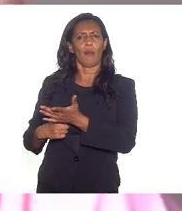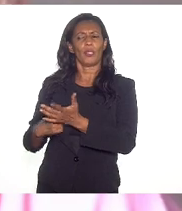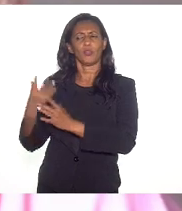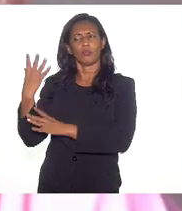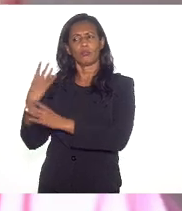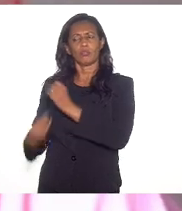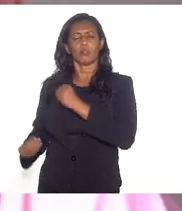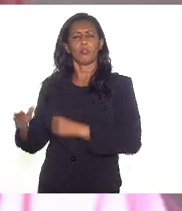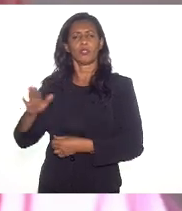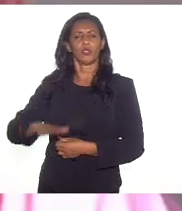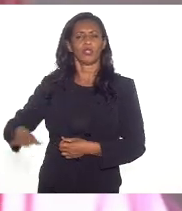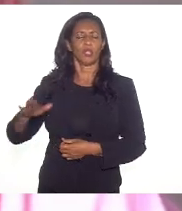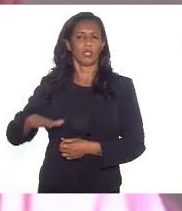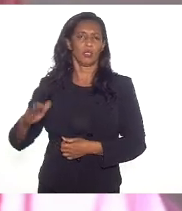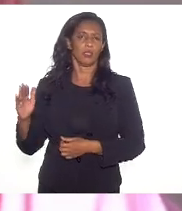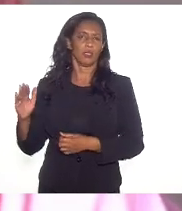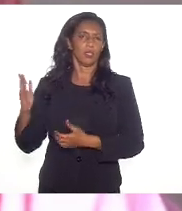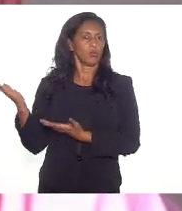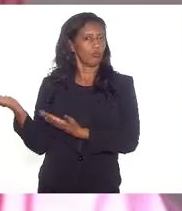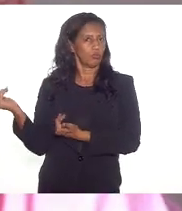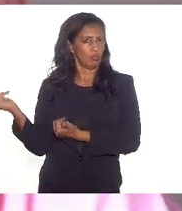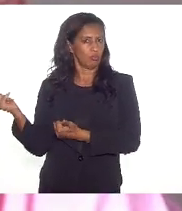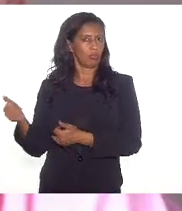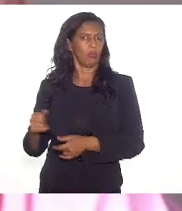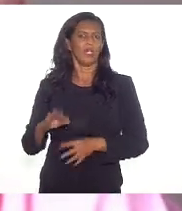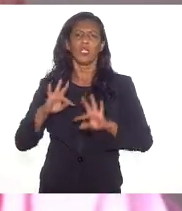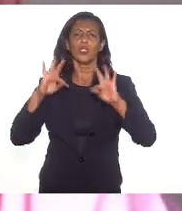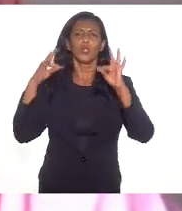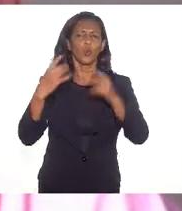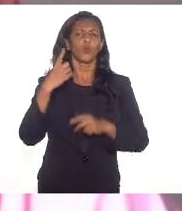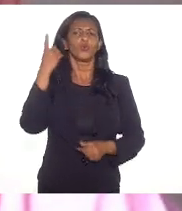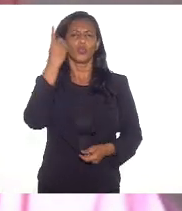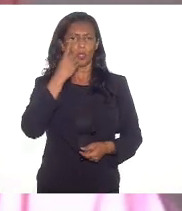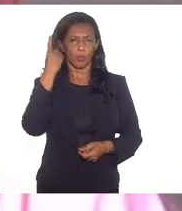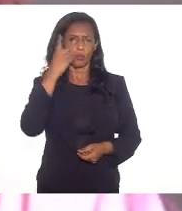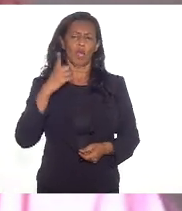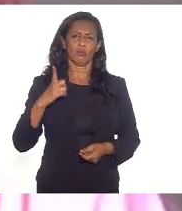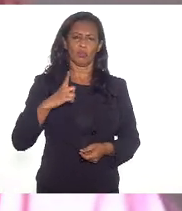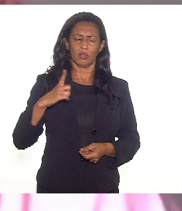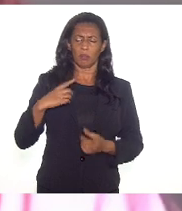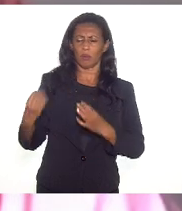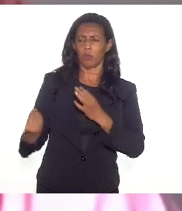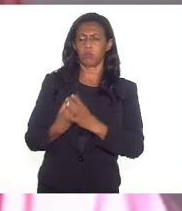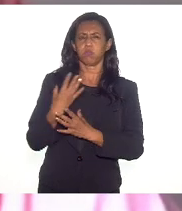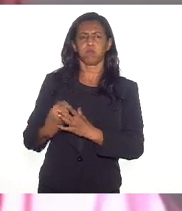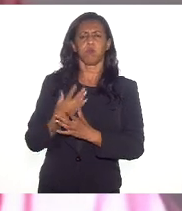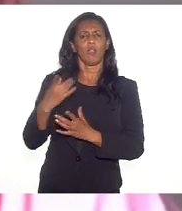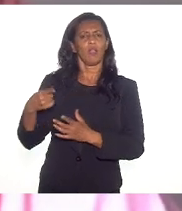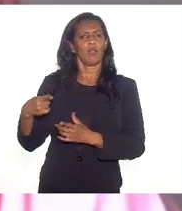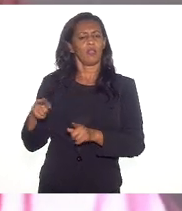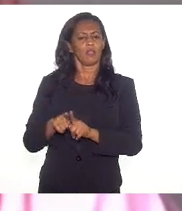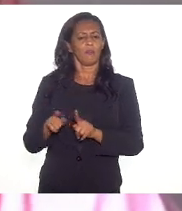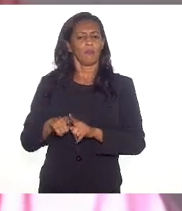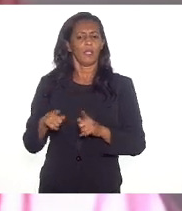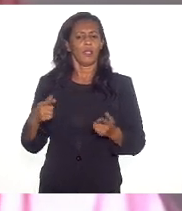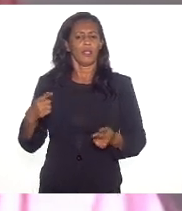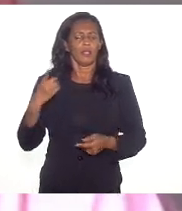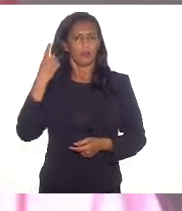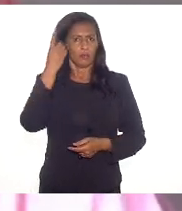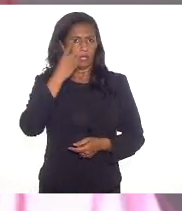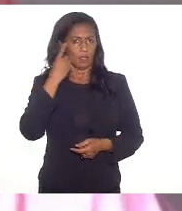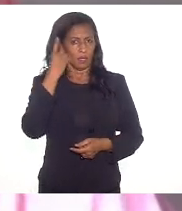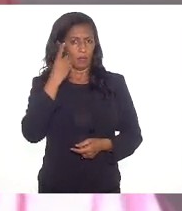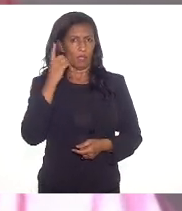e Adolescentes. E saúdo todos os deputados que também têm iniciativa nesse sentido, inclusive o deputado